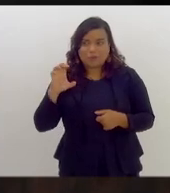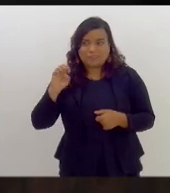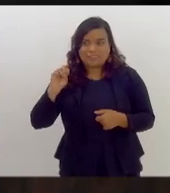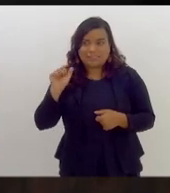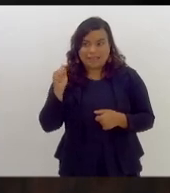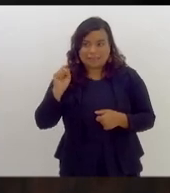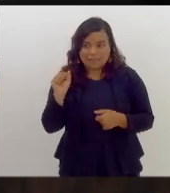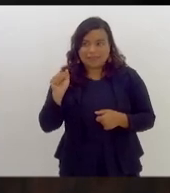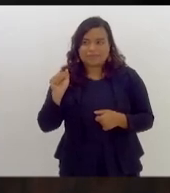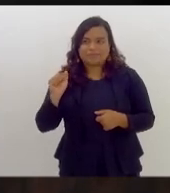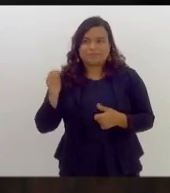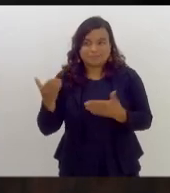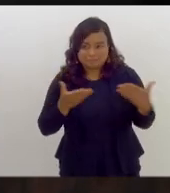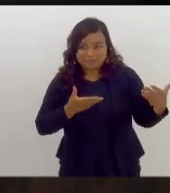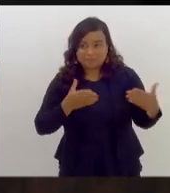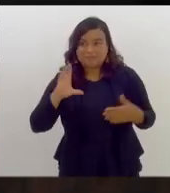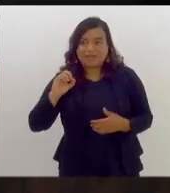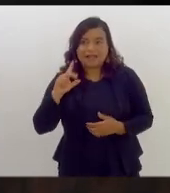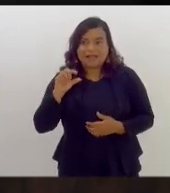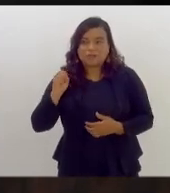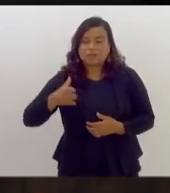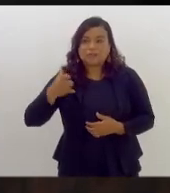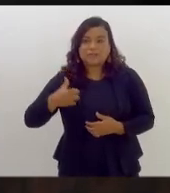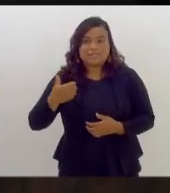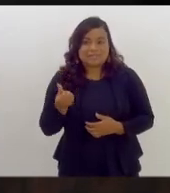Augusto. 60 anos.